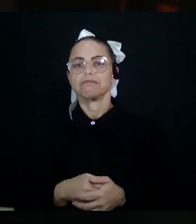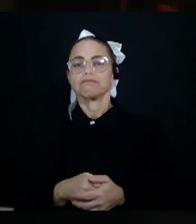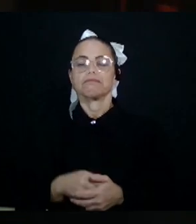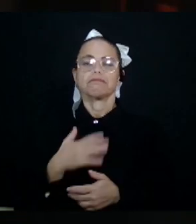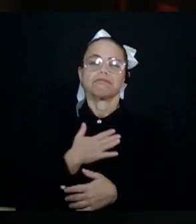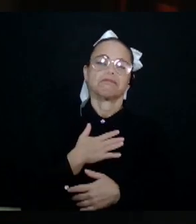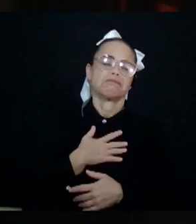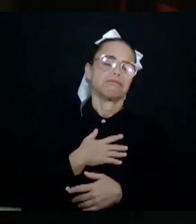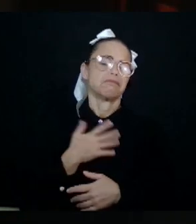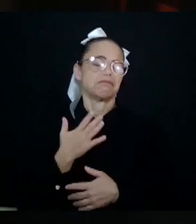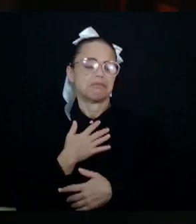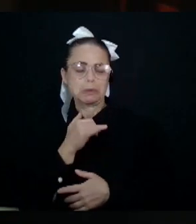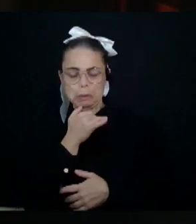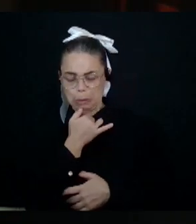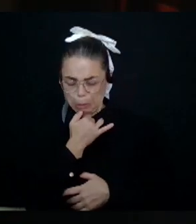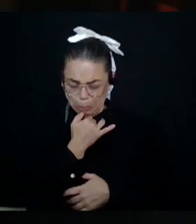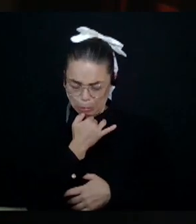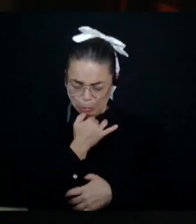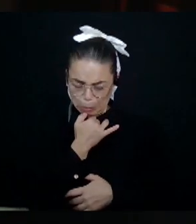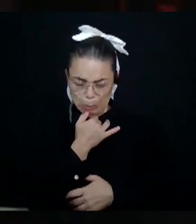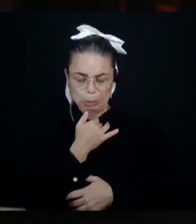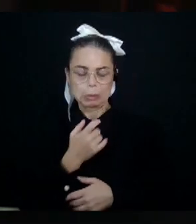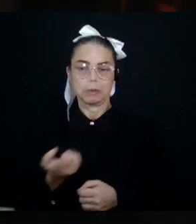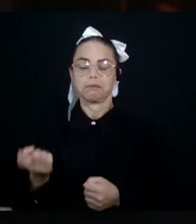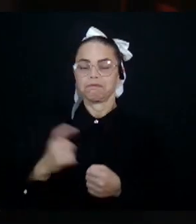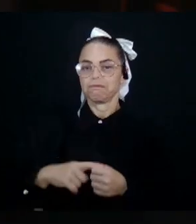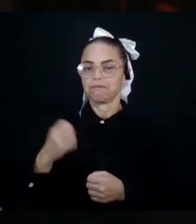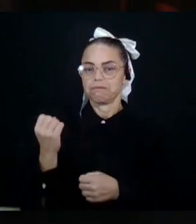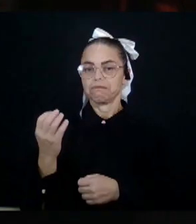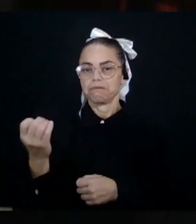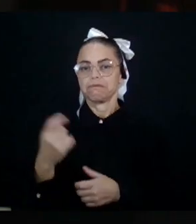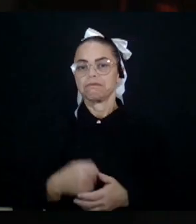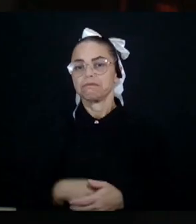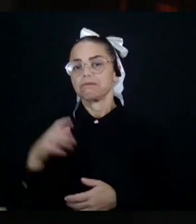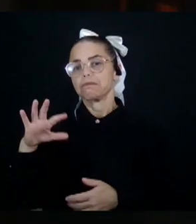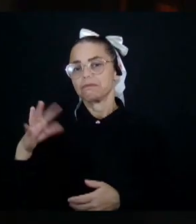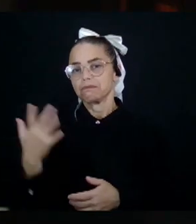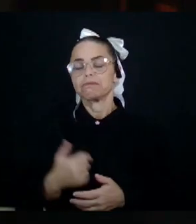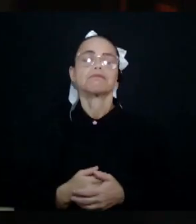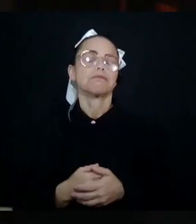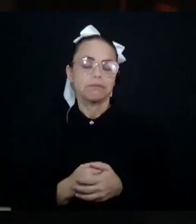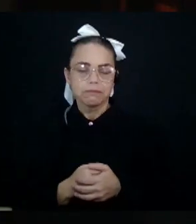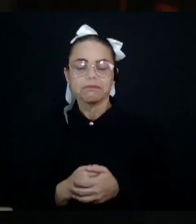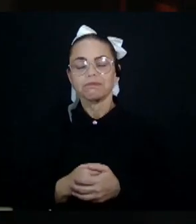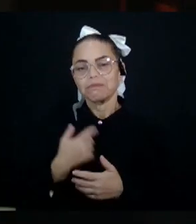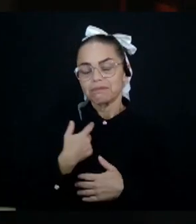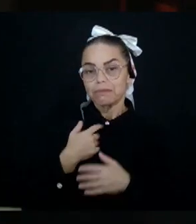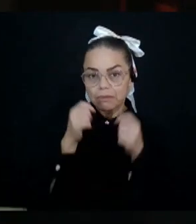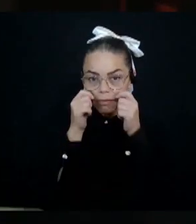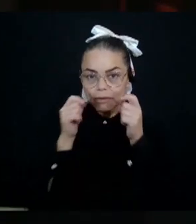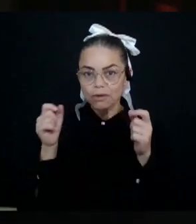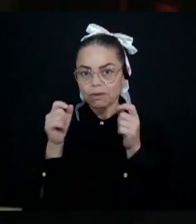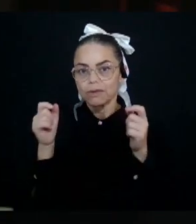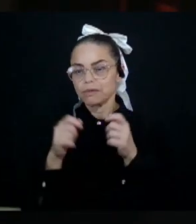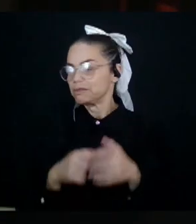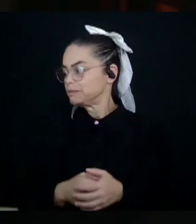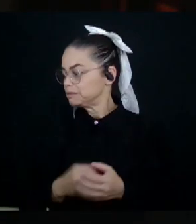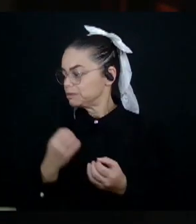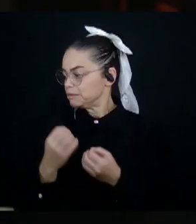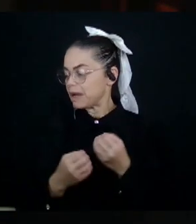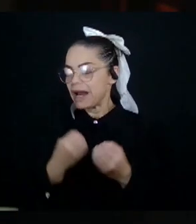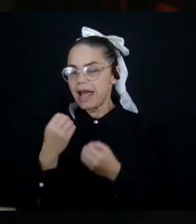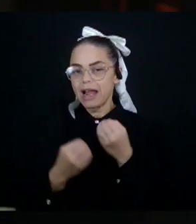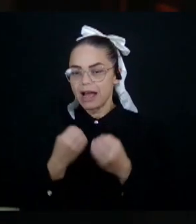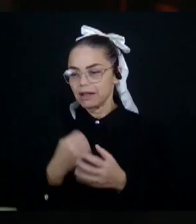uma tristeza pós-viagem que pode acontecer e nos atentar qual o momento em que a